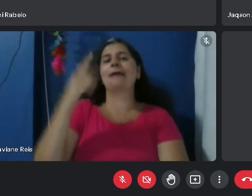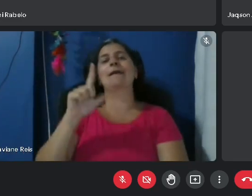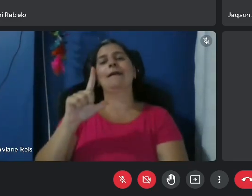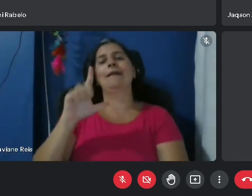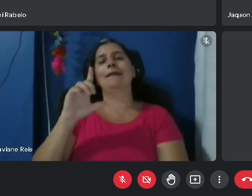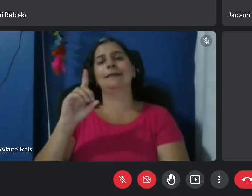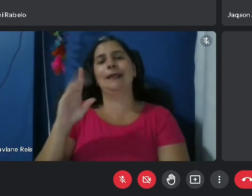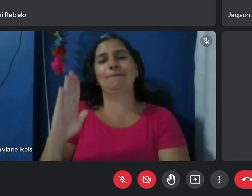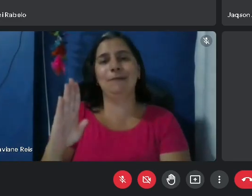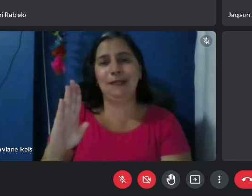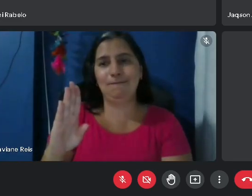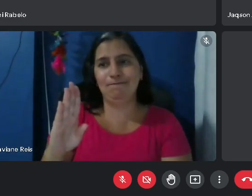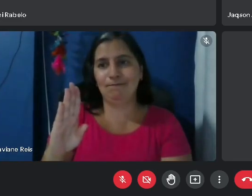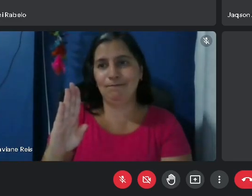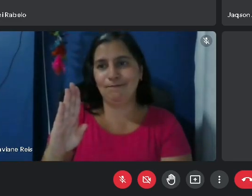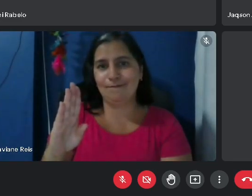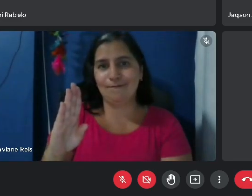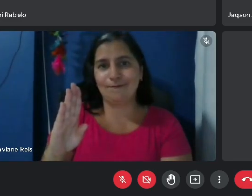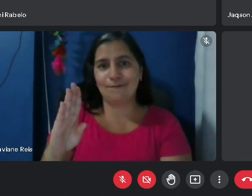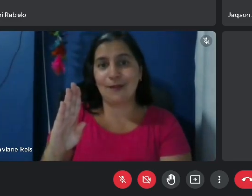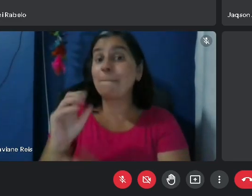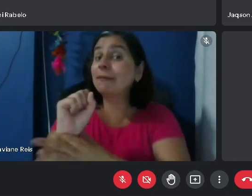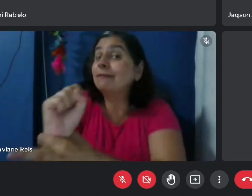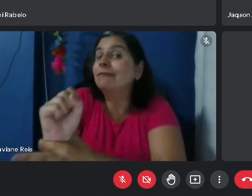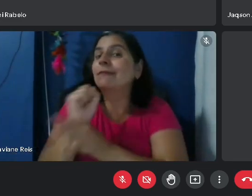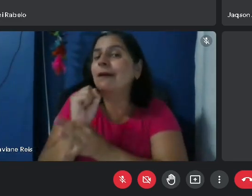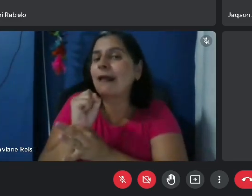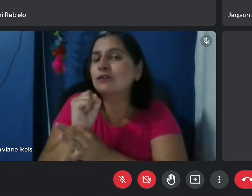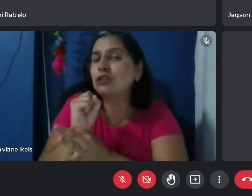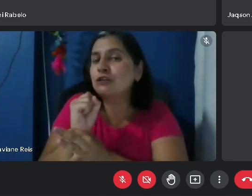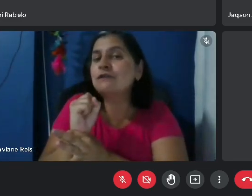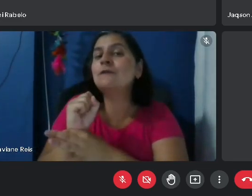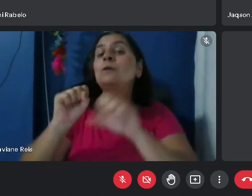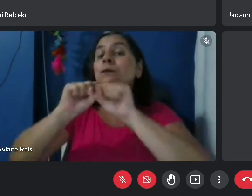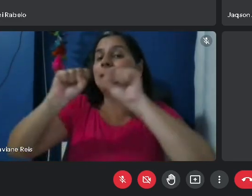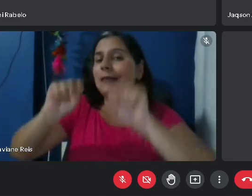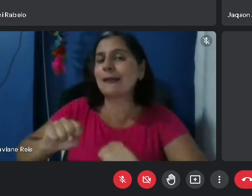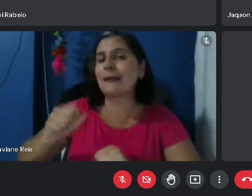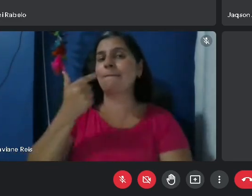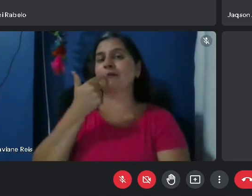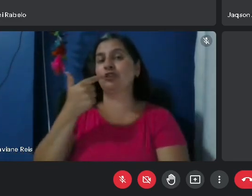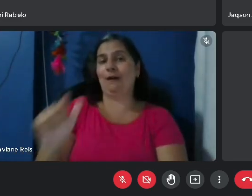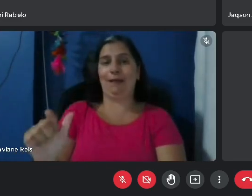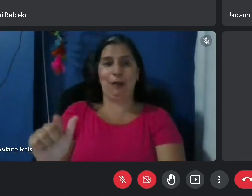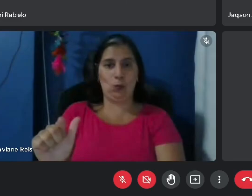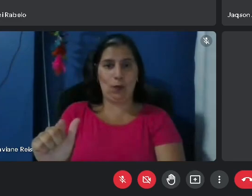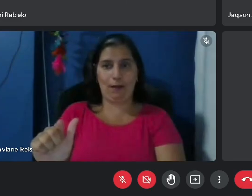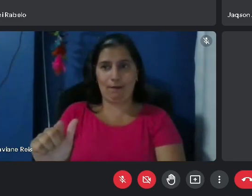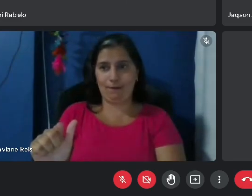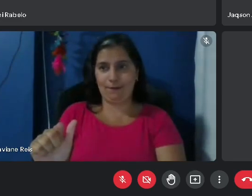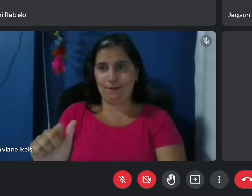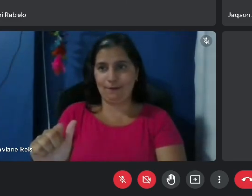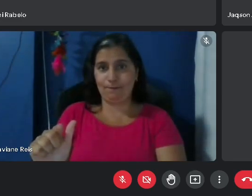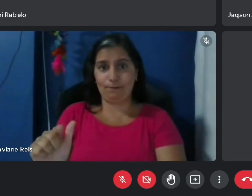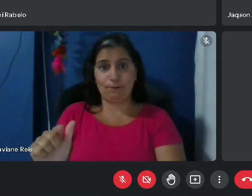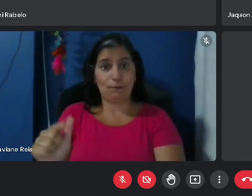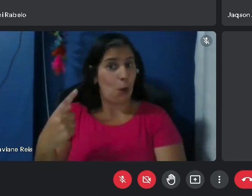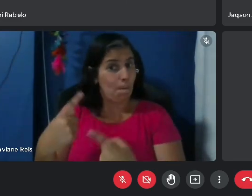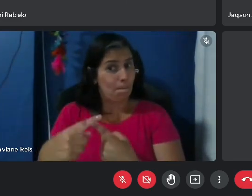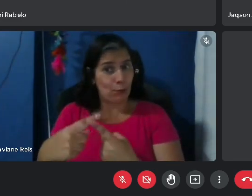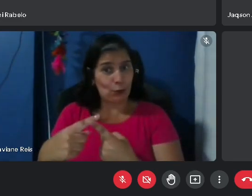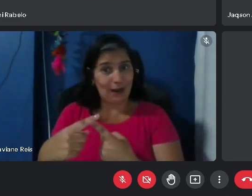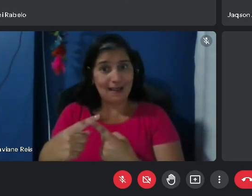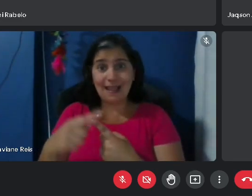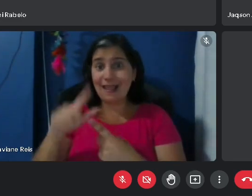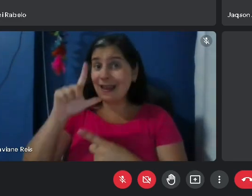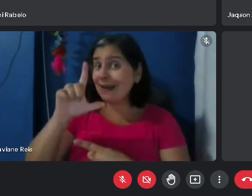termos essa mente e questionar tudo sobre qual a segurança que é a estrutura da LDB,